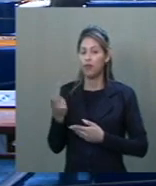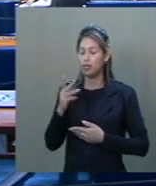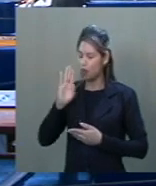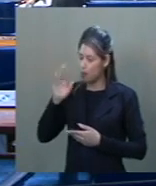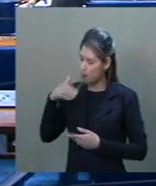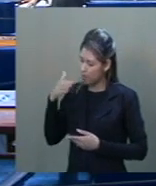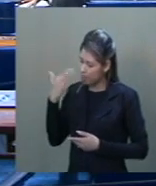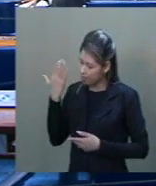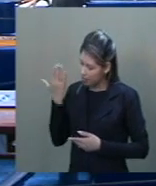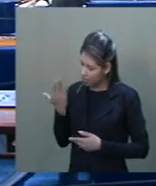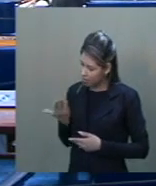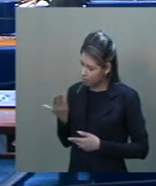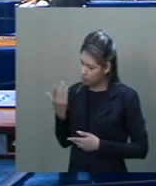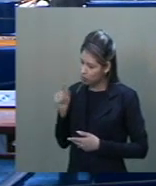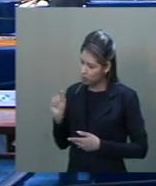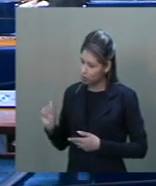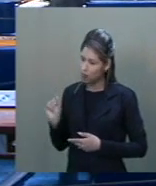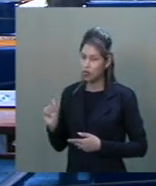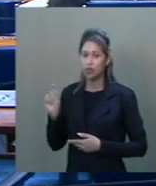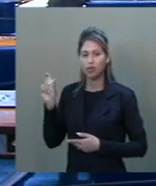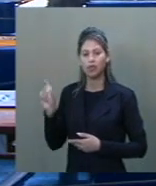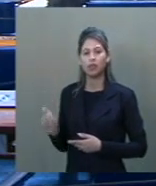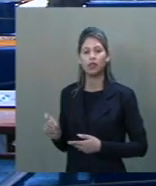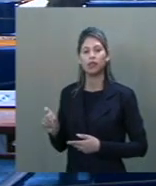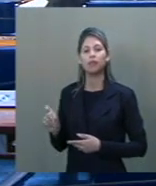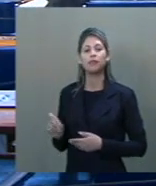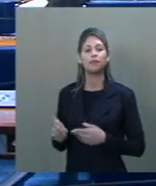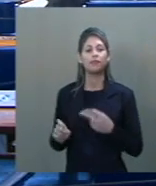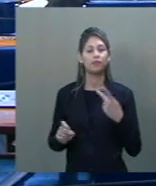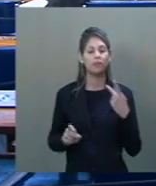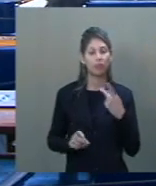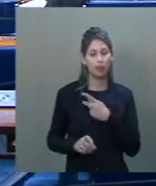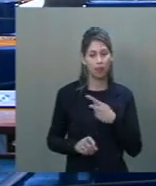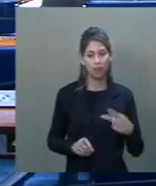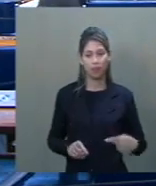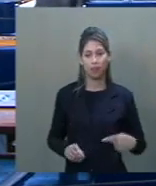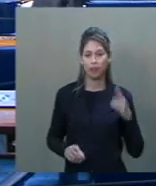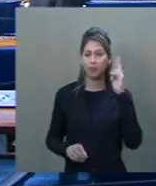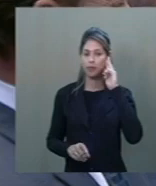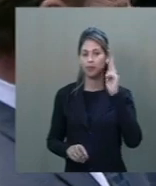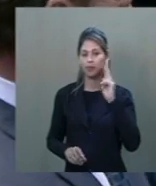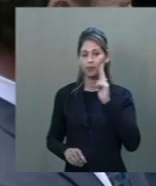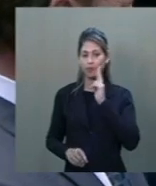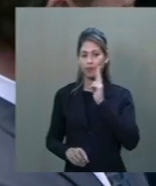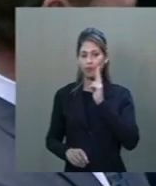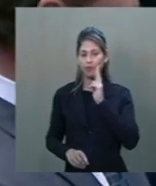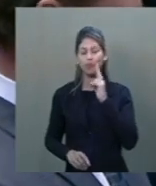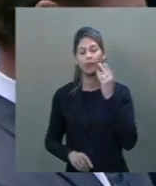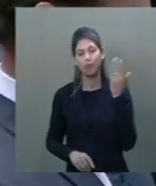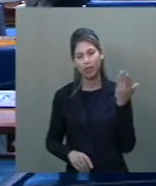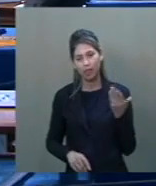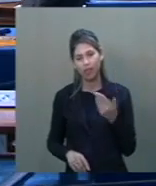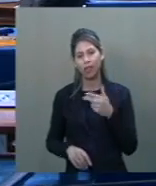mais do que merecidas. Pela ordem, Sua Excelência, senador, presidente desta casa, Rodrigo Pacheco. Em seguida, senador Assi